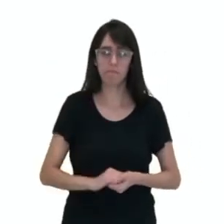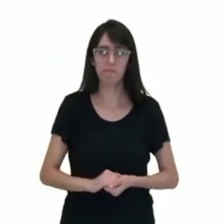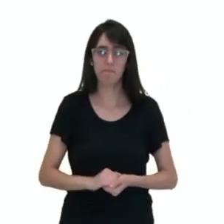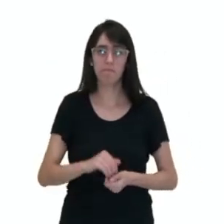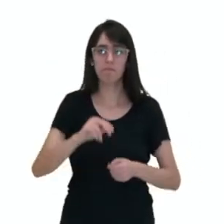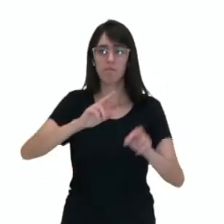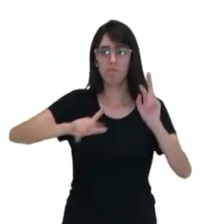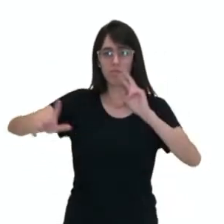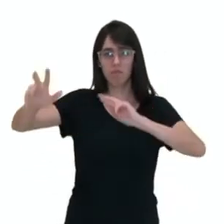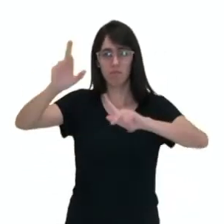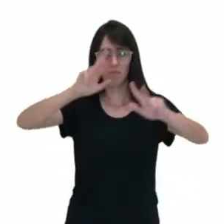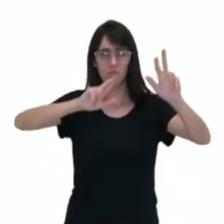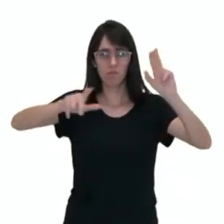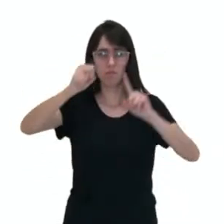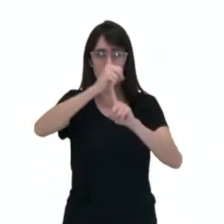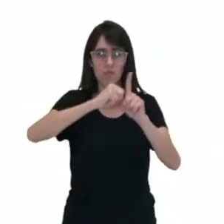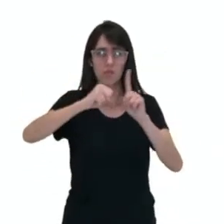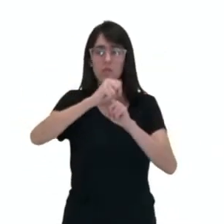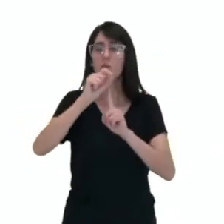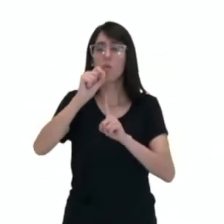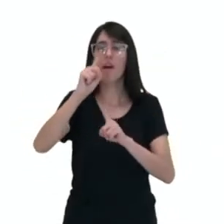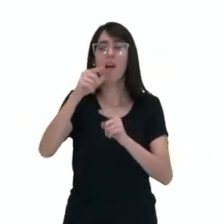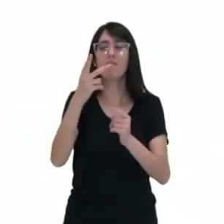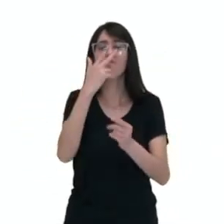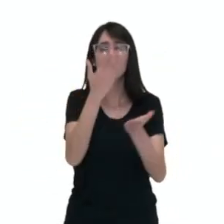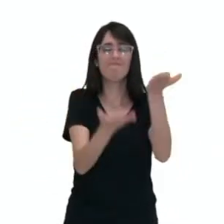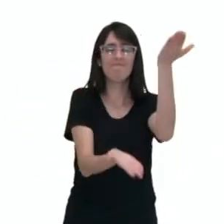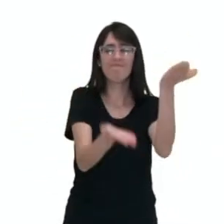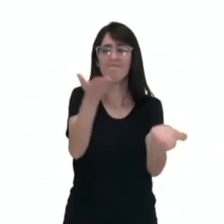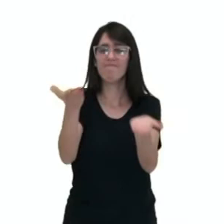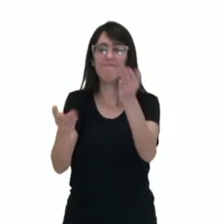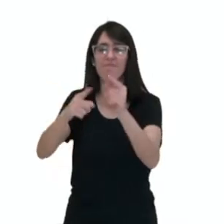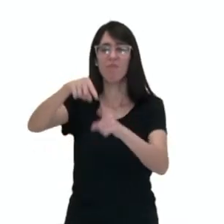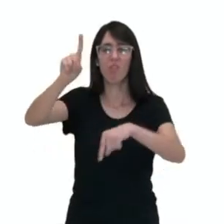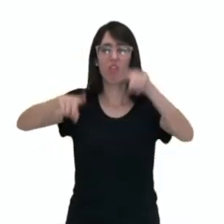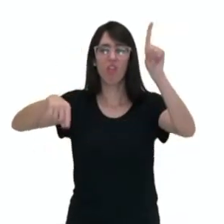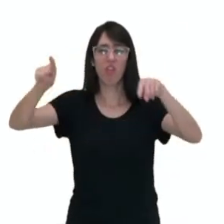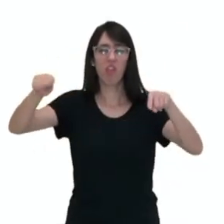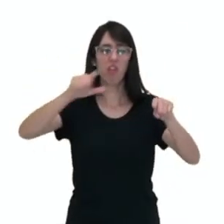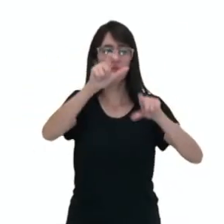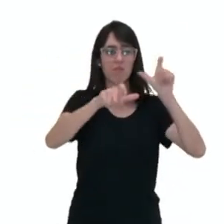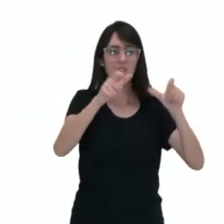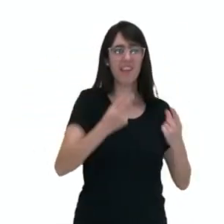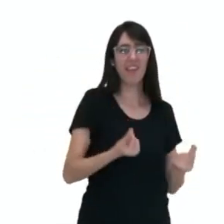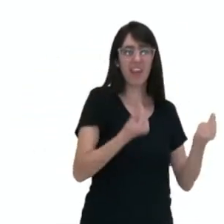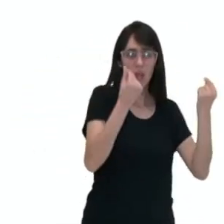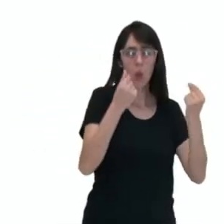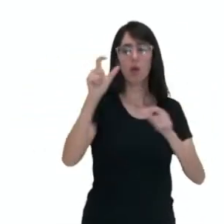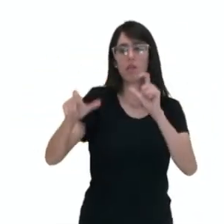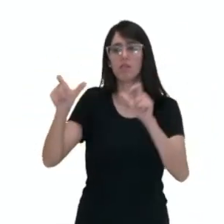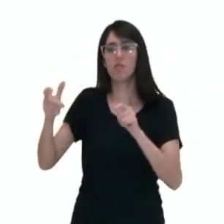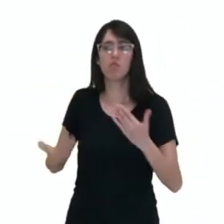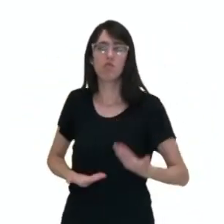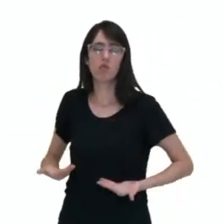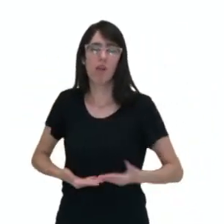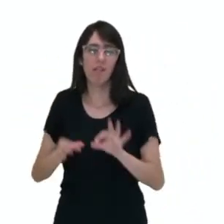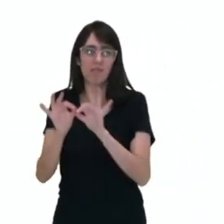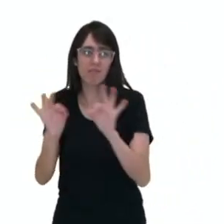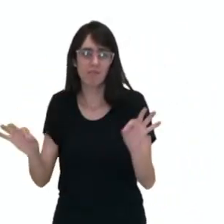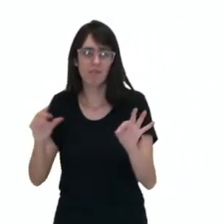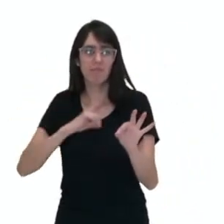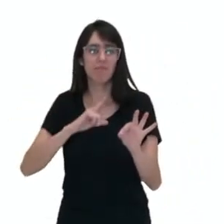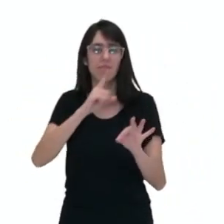manifesta a partir de desequilíbrios entre burguesia e trabalhadores, aquela tensão entre